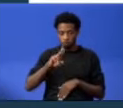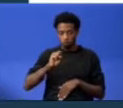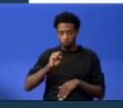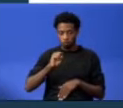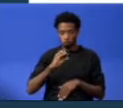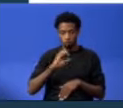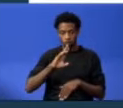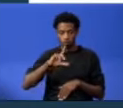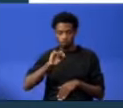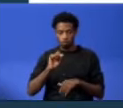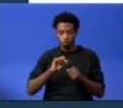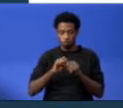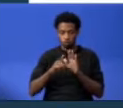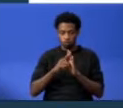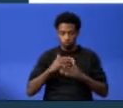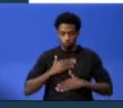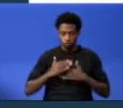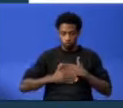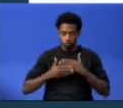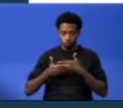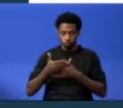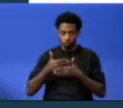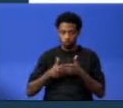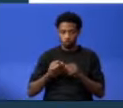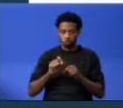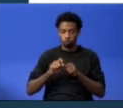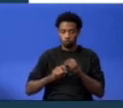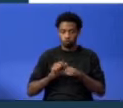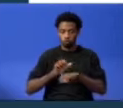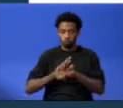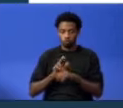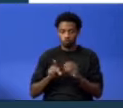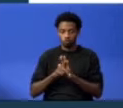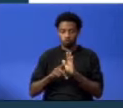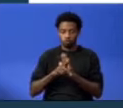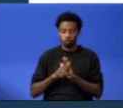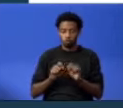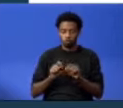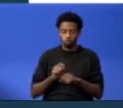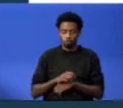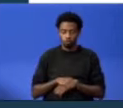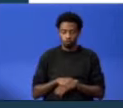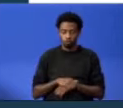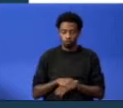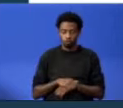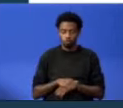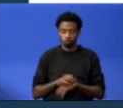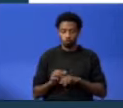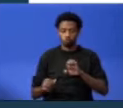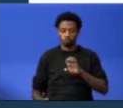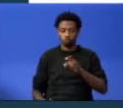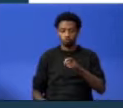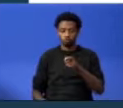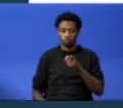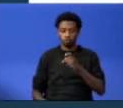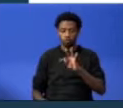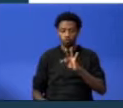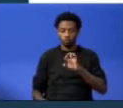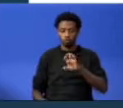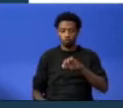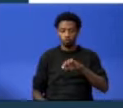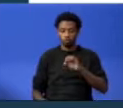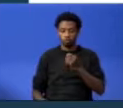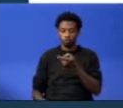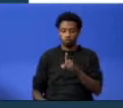essa região do seu corpo, eles fazem extensão, tá? Então, eles são responsáveis por esse tipo de movimento. Músculos